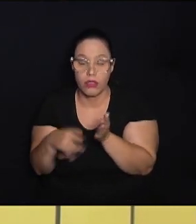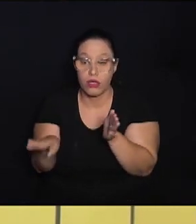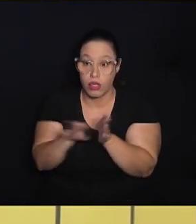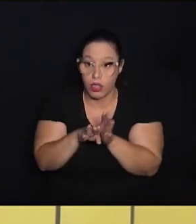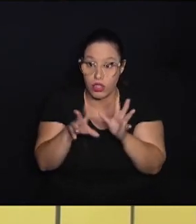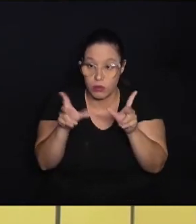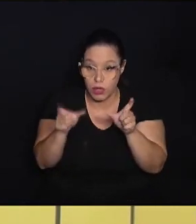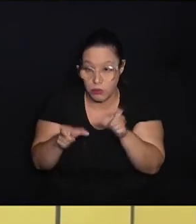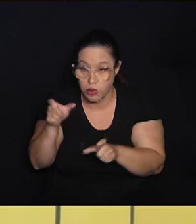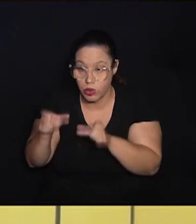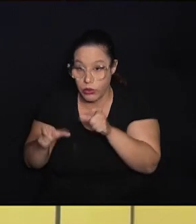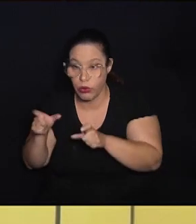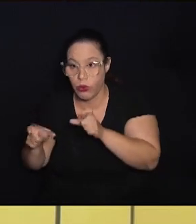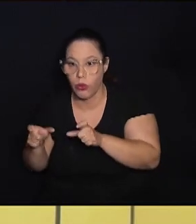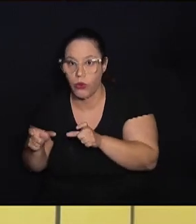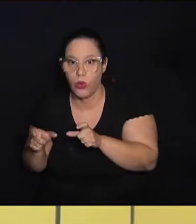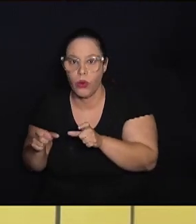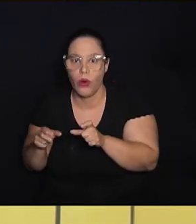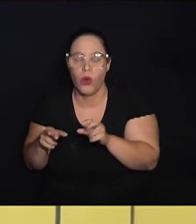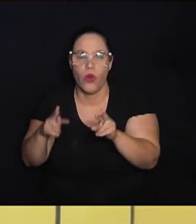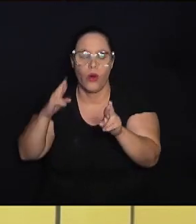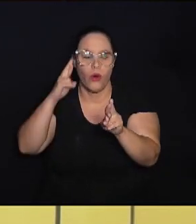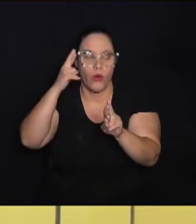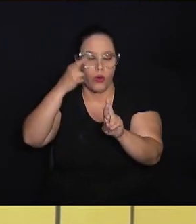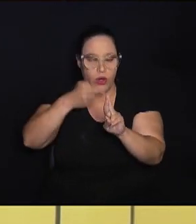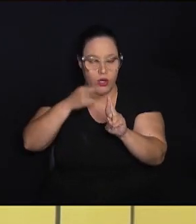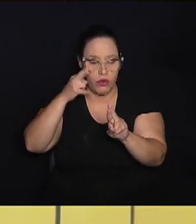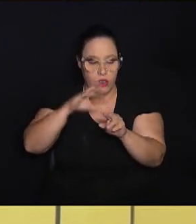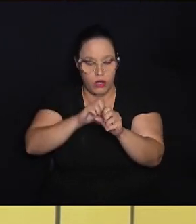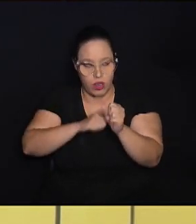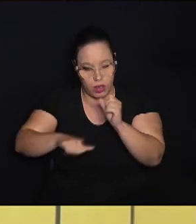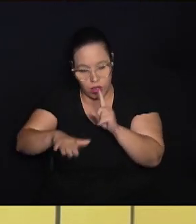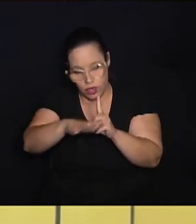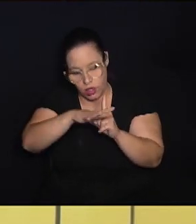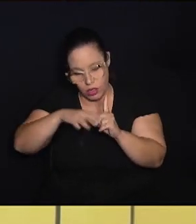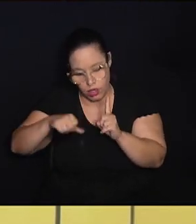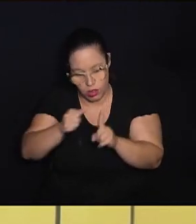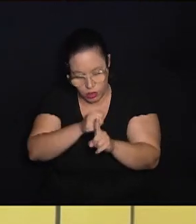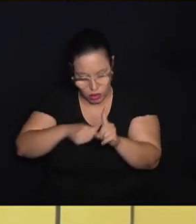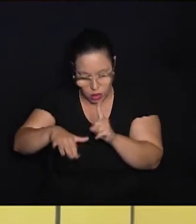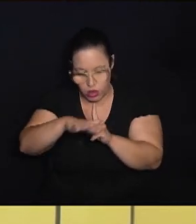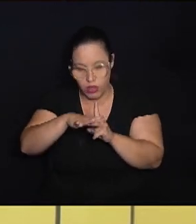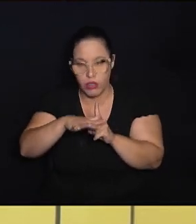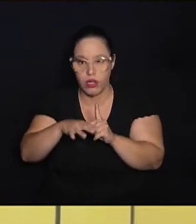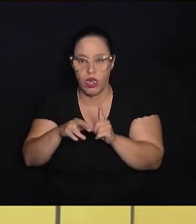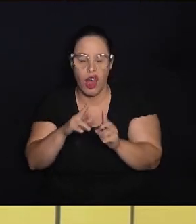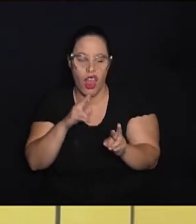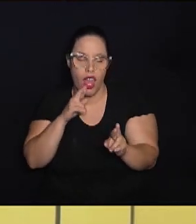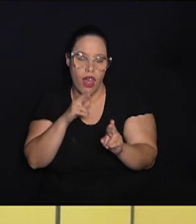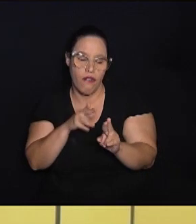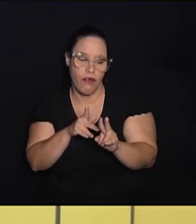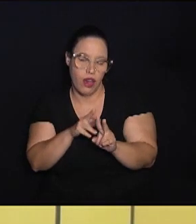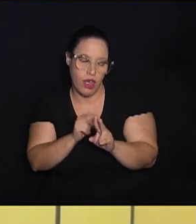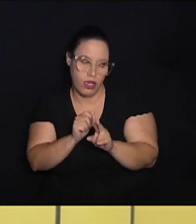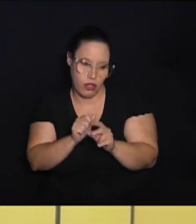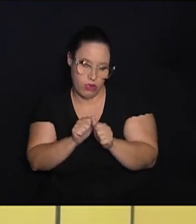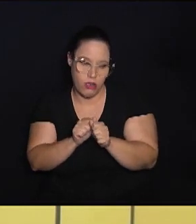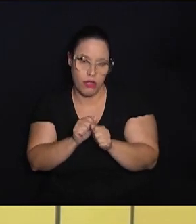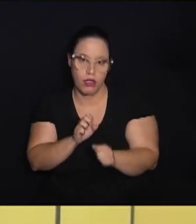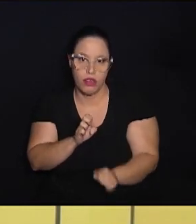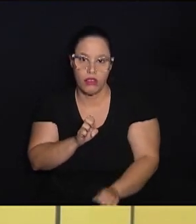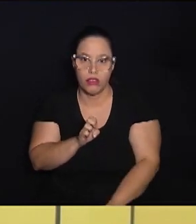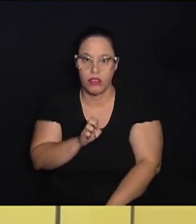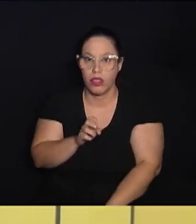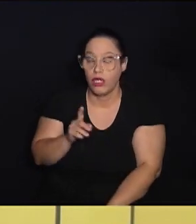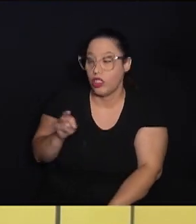eh eles também vão refletindo muito da sociedade então é óbvio se você pega e é engraçado isso eu pego tiras antigas minhas em que